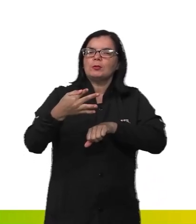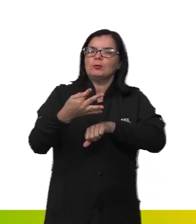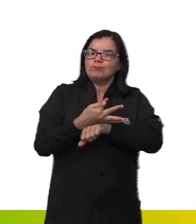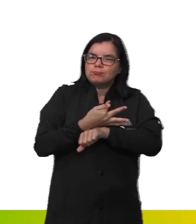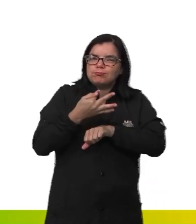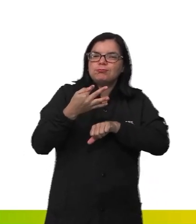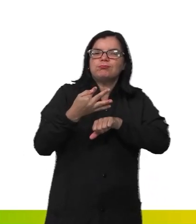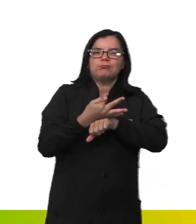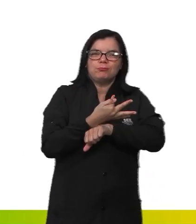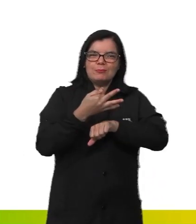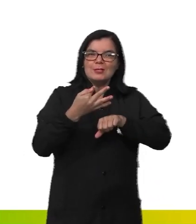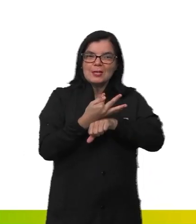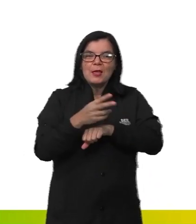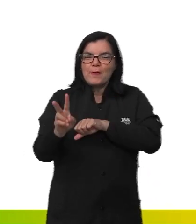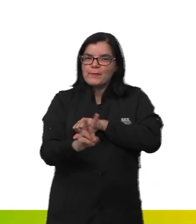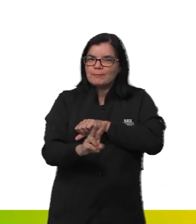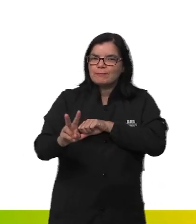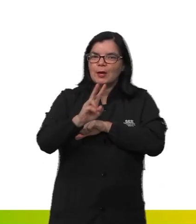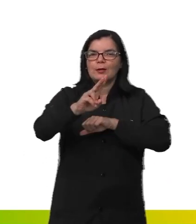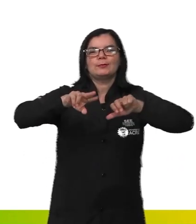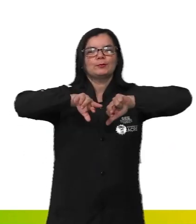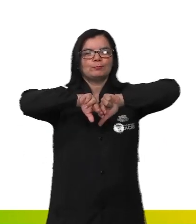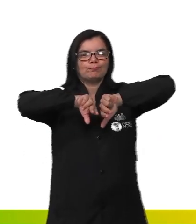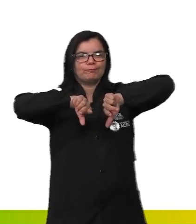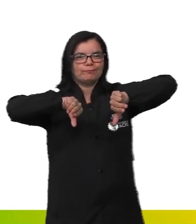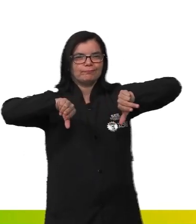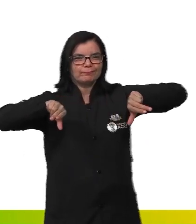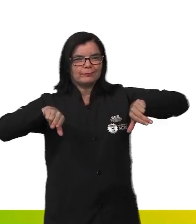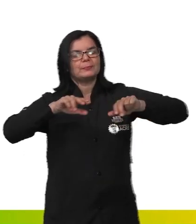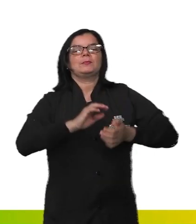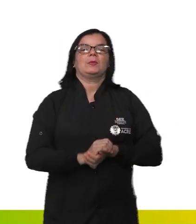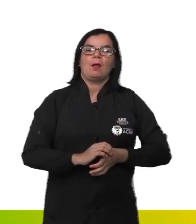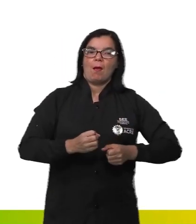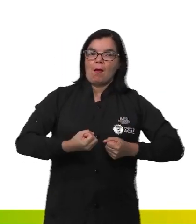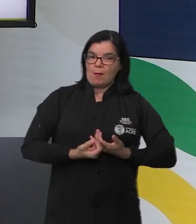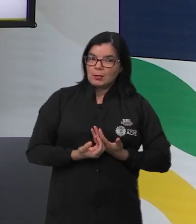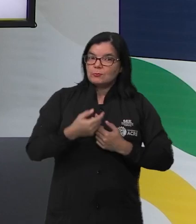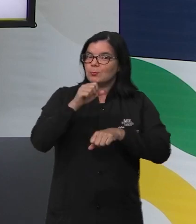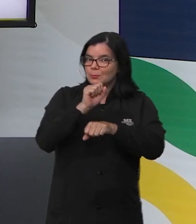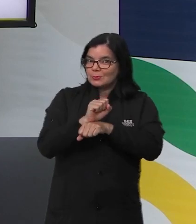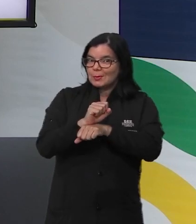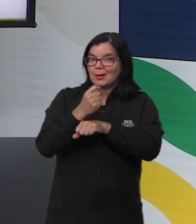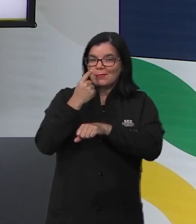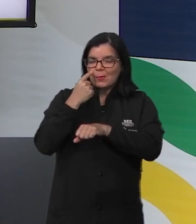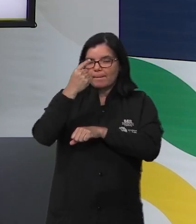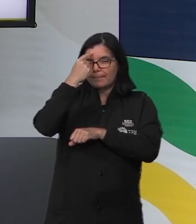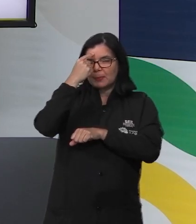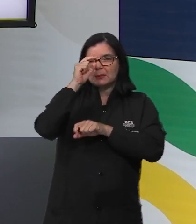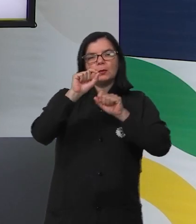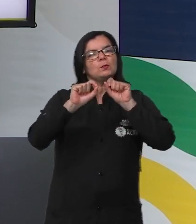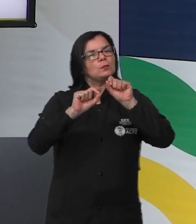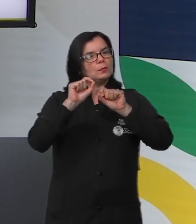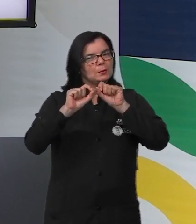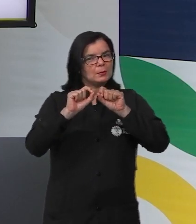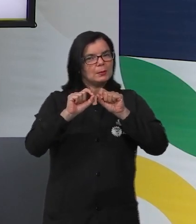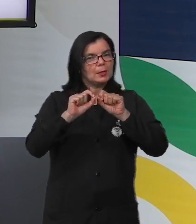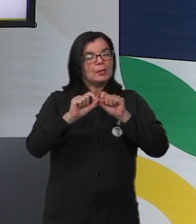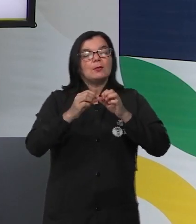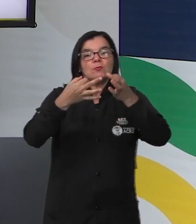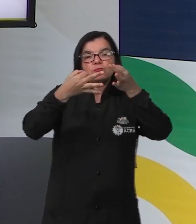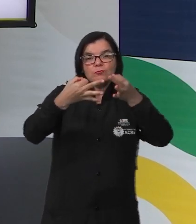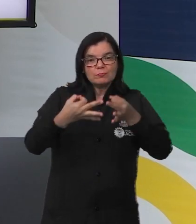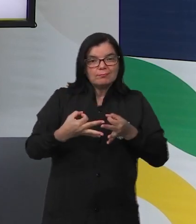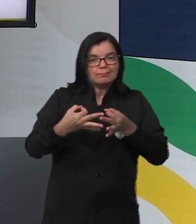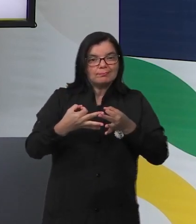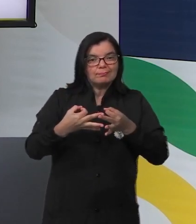de resistência e valorização da diversidade. Vamos dar uma pausa? Vamos refletir do que a gente já está efetivamente